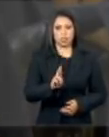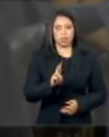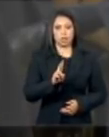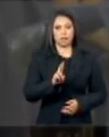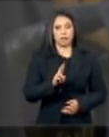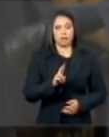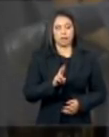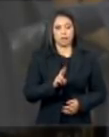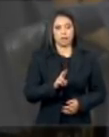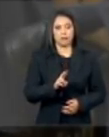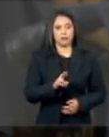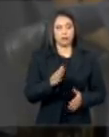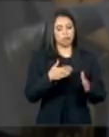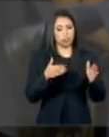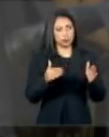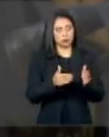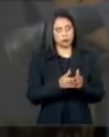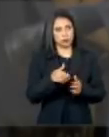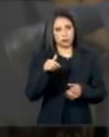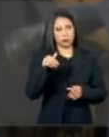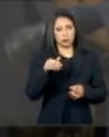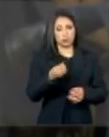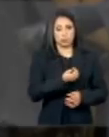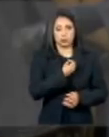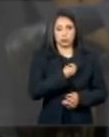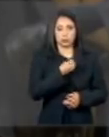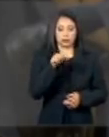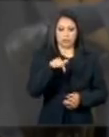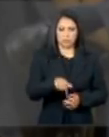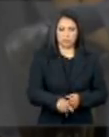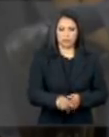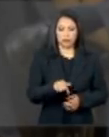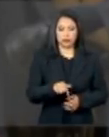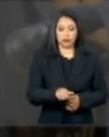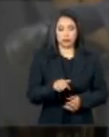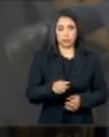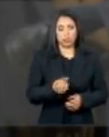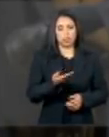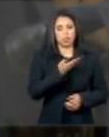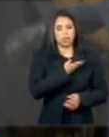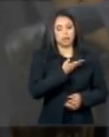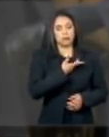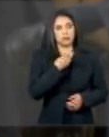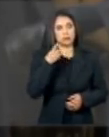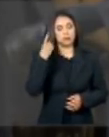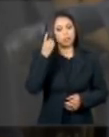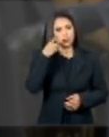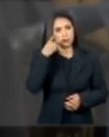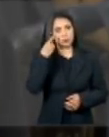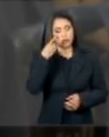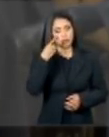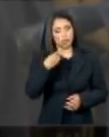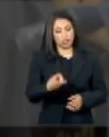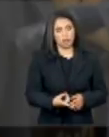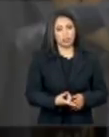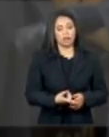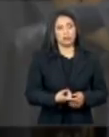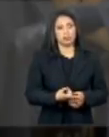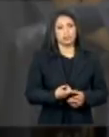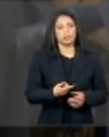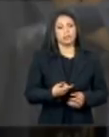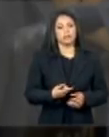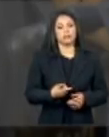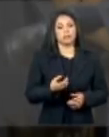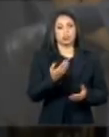serventuários da casa colegas advogados estudantes ea todos da assistência cumprimento